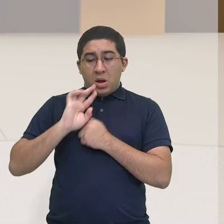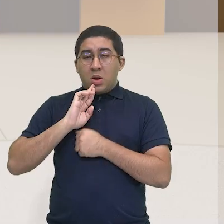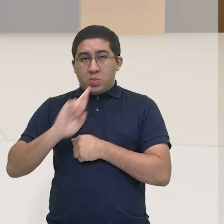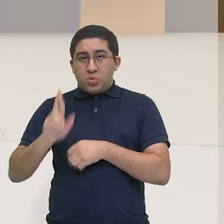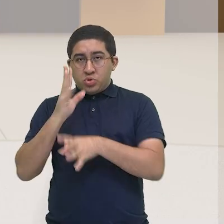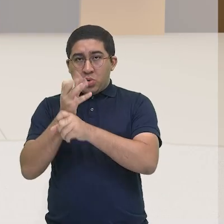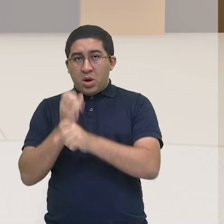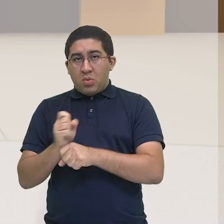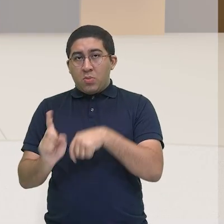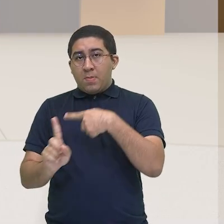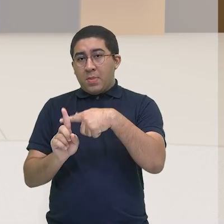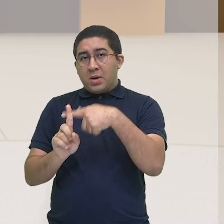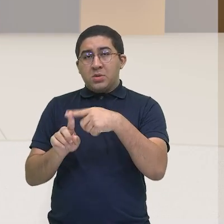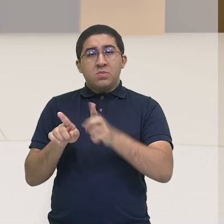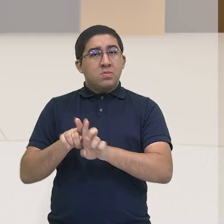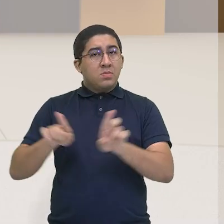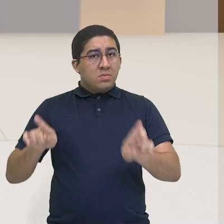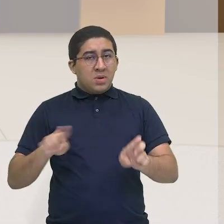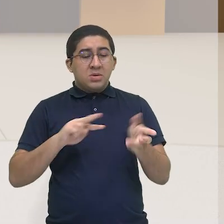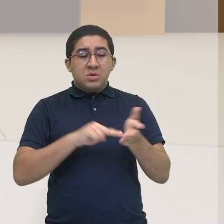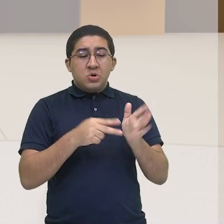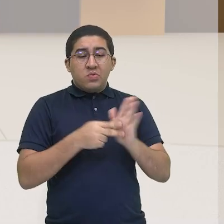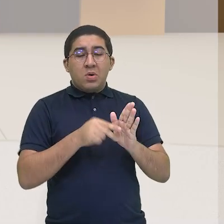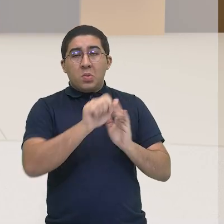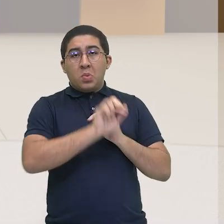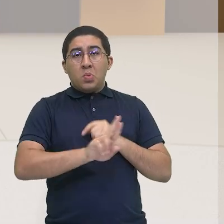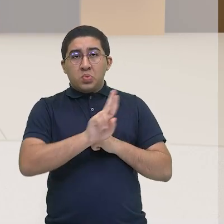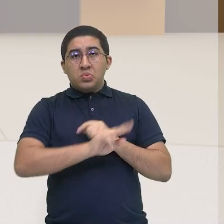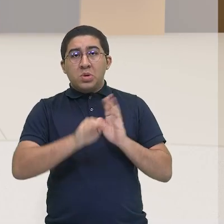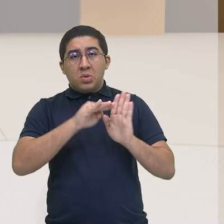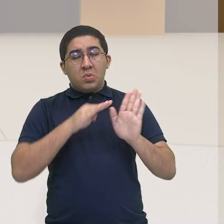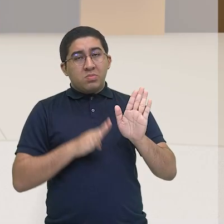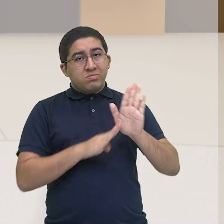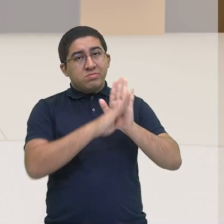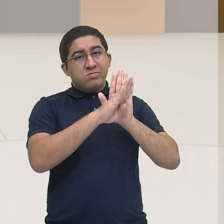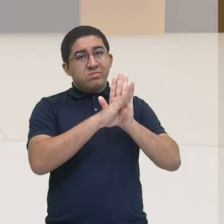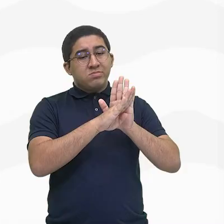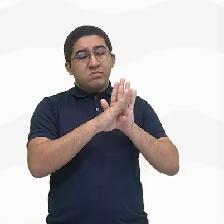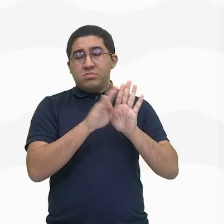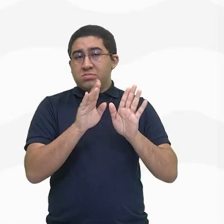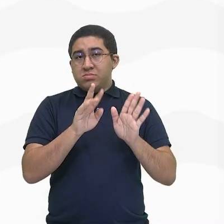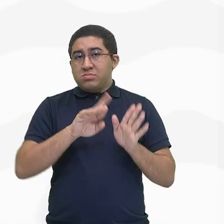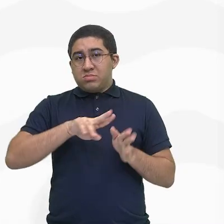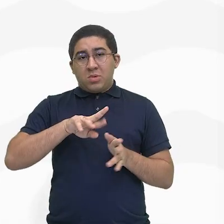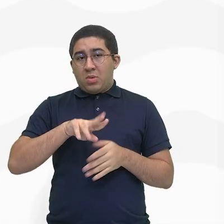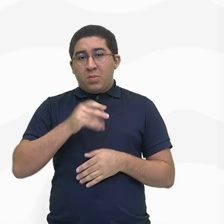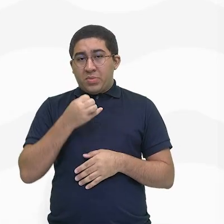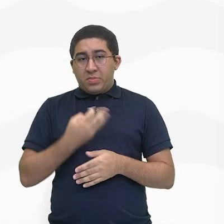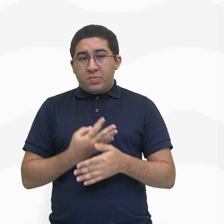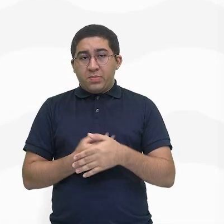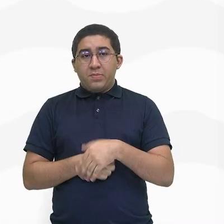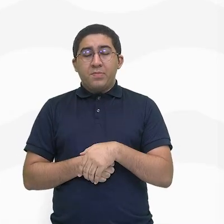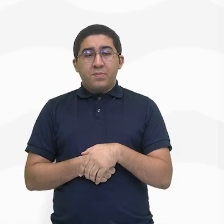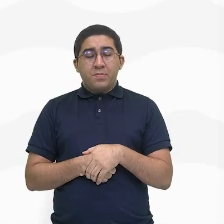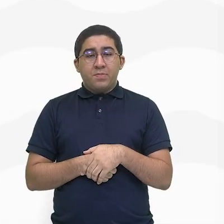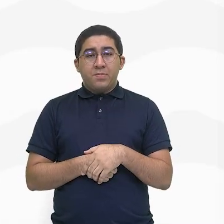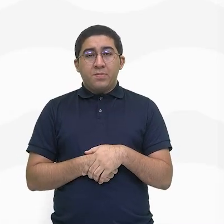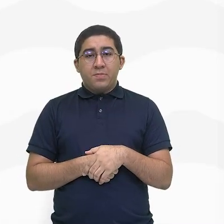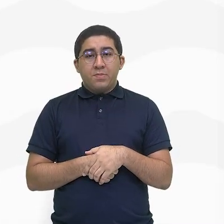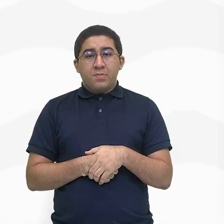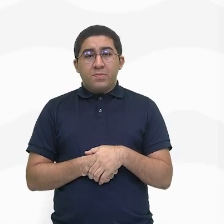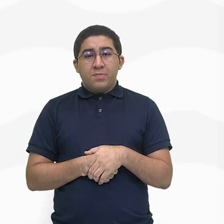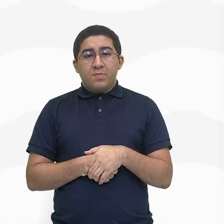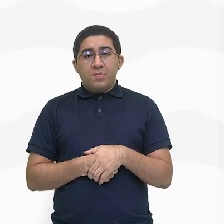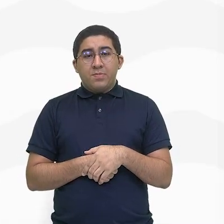né? Na verdade, é desfavorável. E agora vamos analisar um outro resultado. Observem na tela conosco. Nós vamos